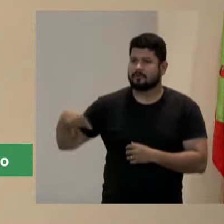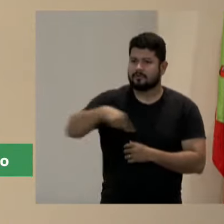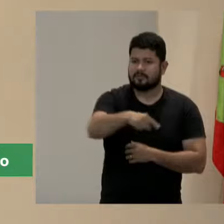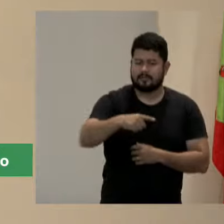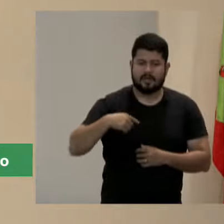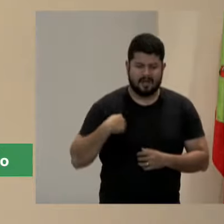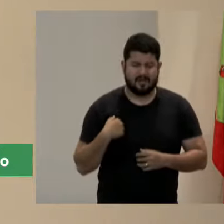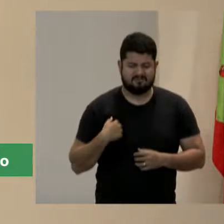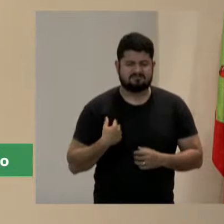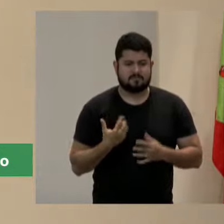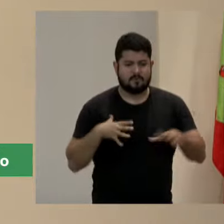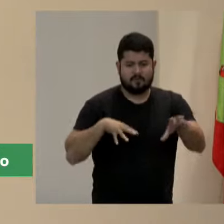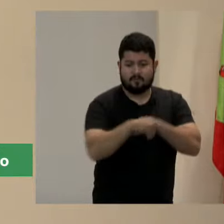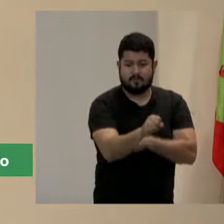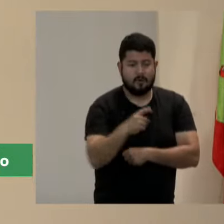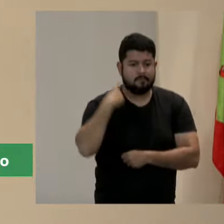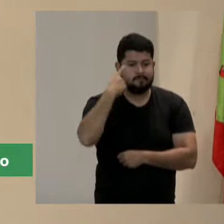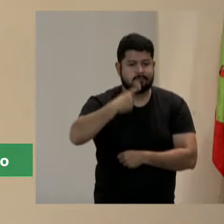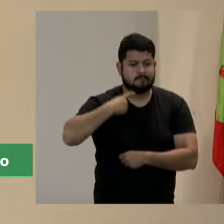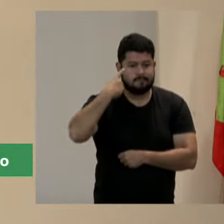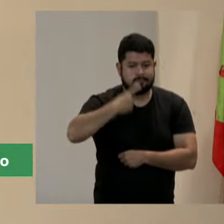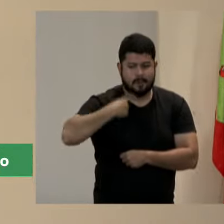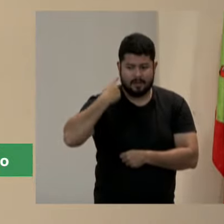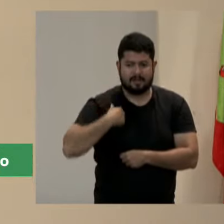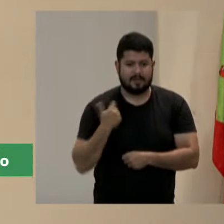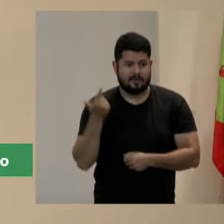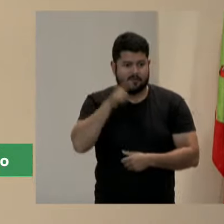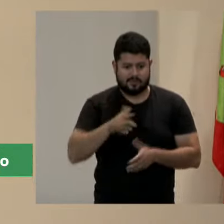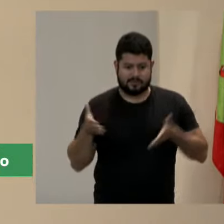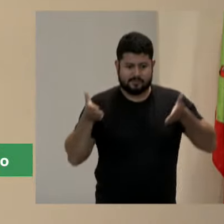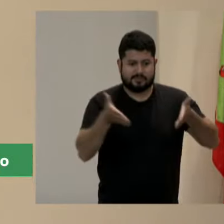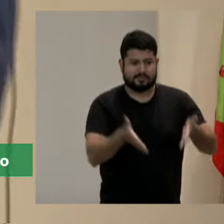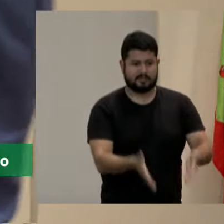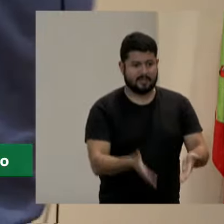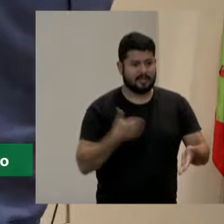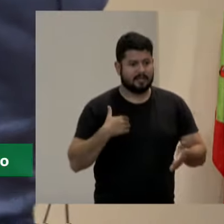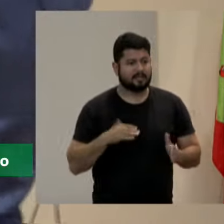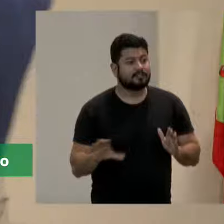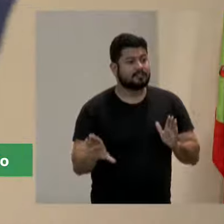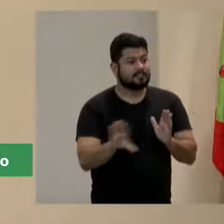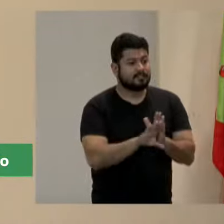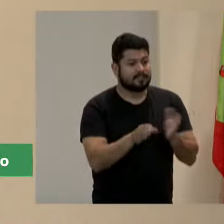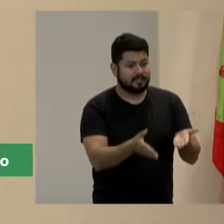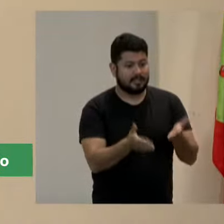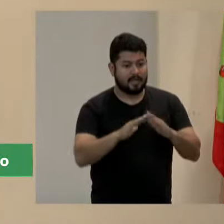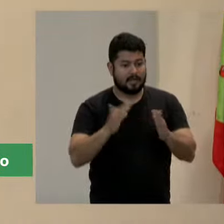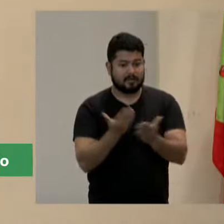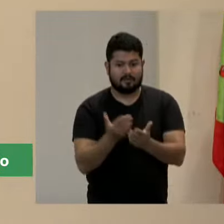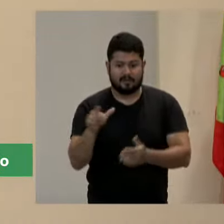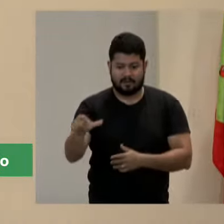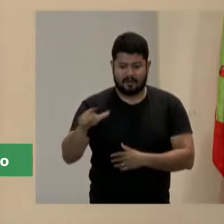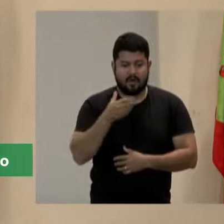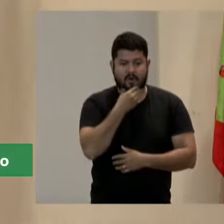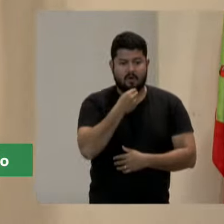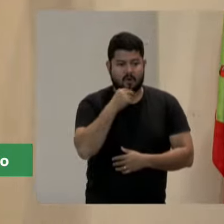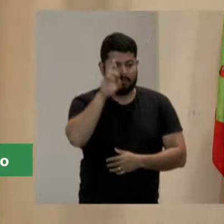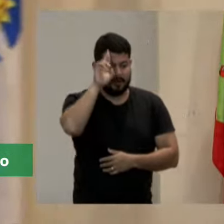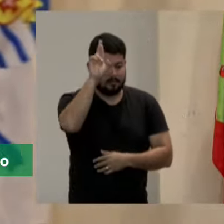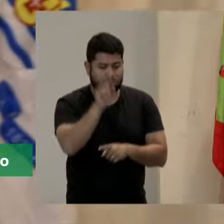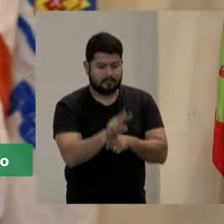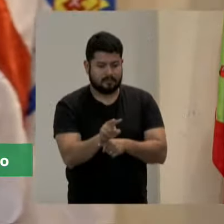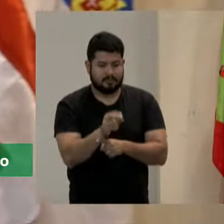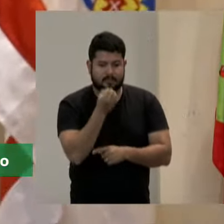advogado. Era meu sonho. E eu cheguei. Cheguei na escola, encontrei com o porteiro, seu João. Bom dia,